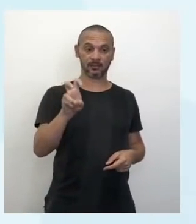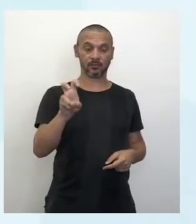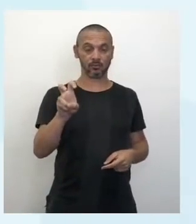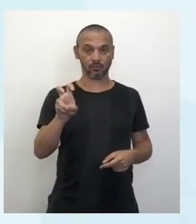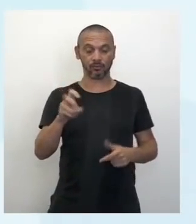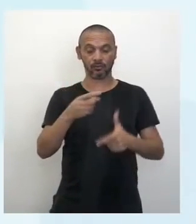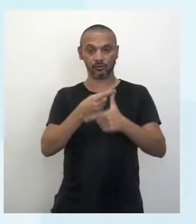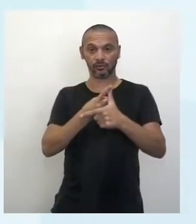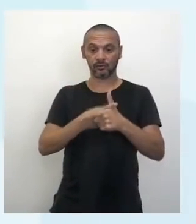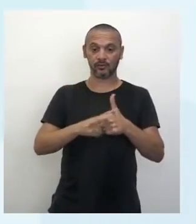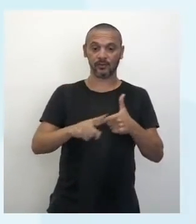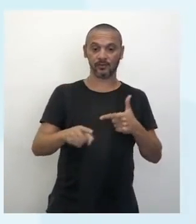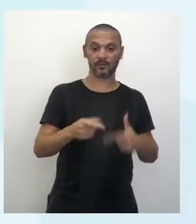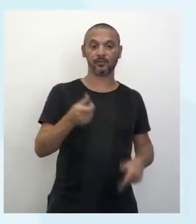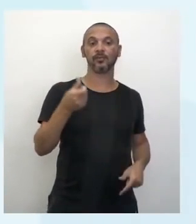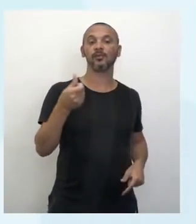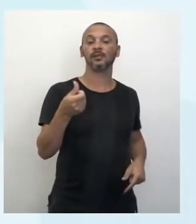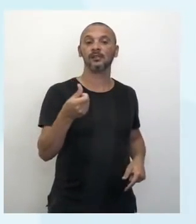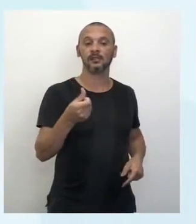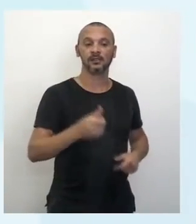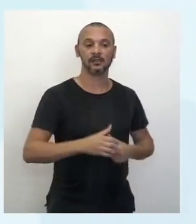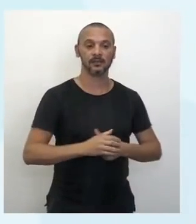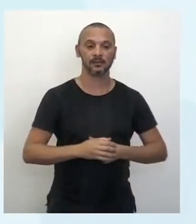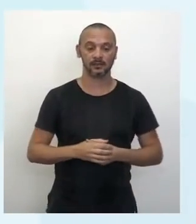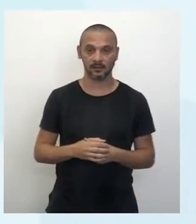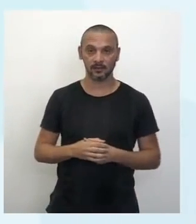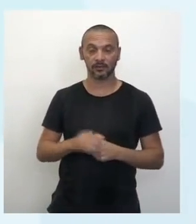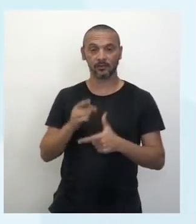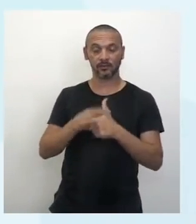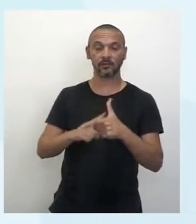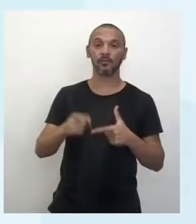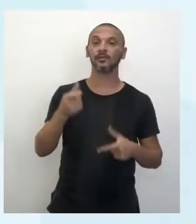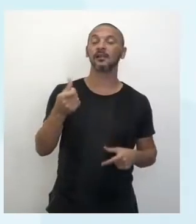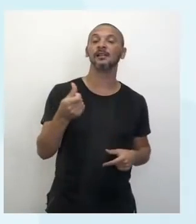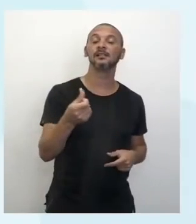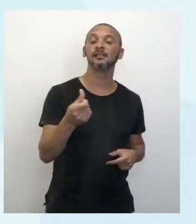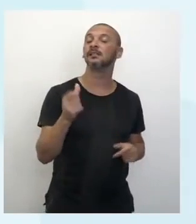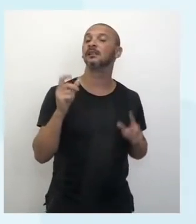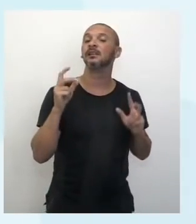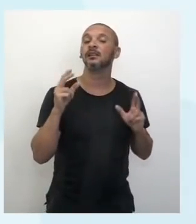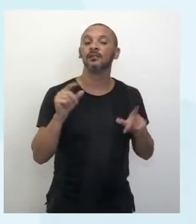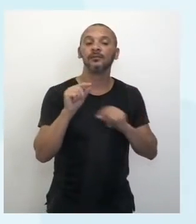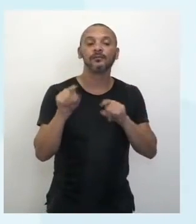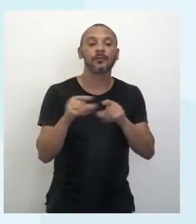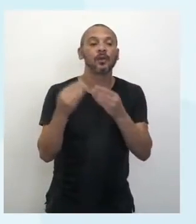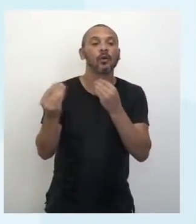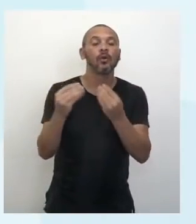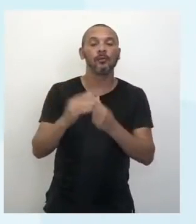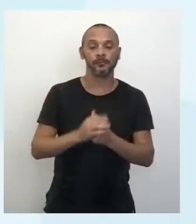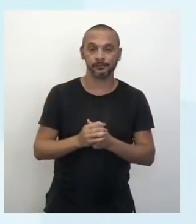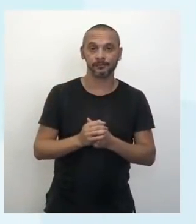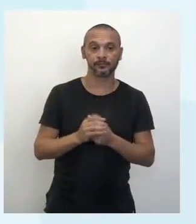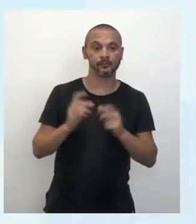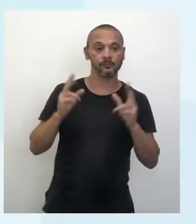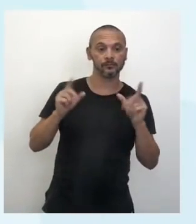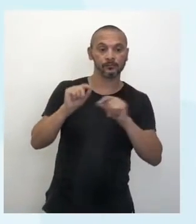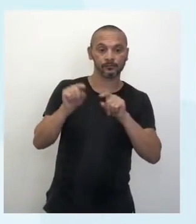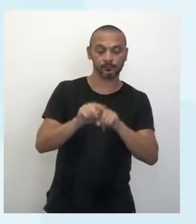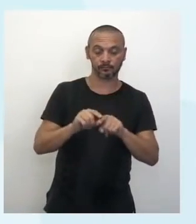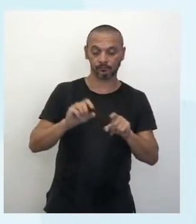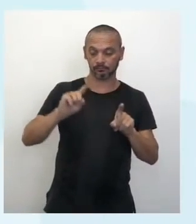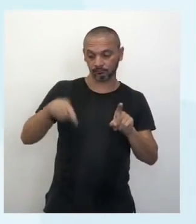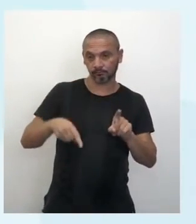dividido... Vamos ver se eu consigo corrigir. 3,5 dividido por 6. Ó, como que divide isso? Iguala as